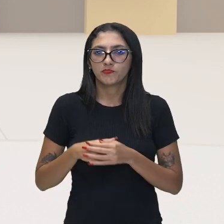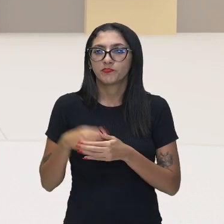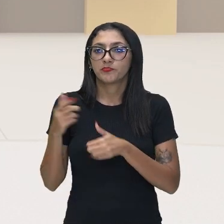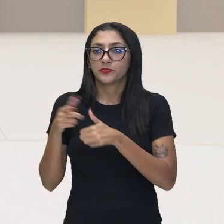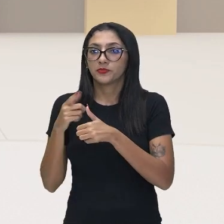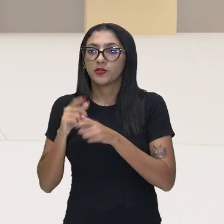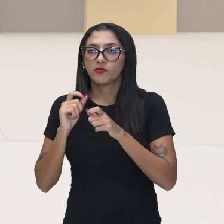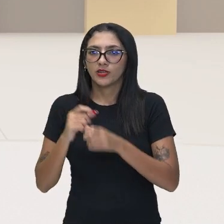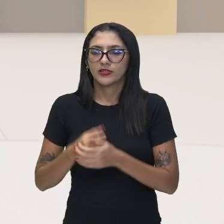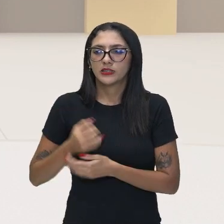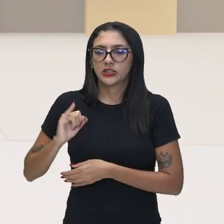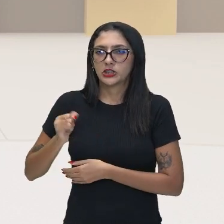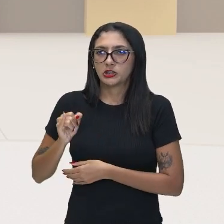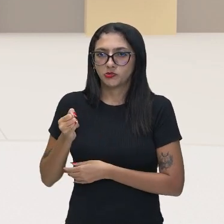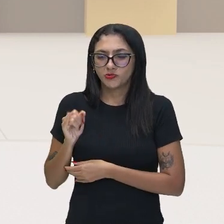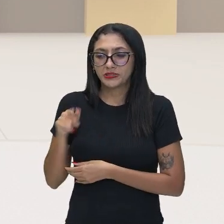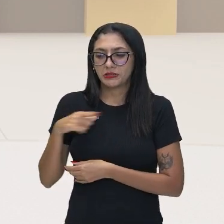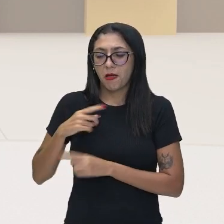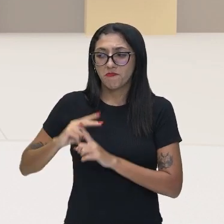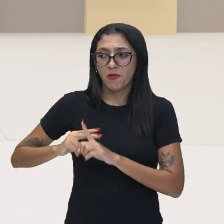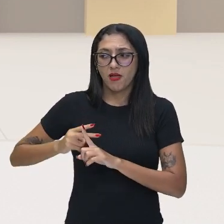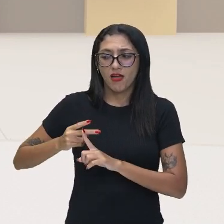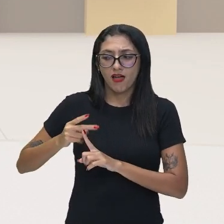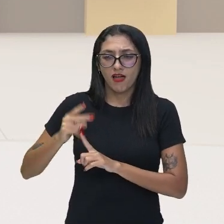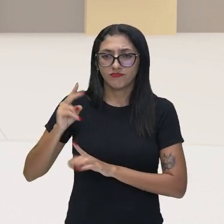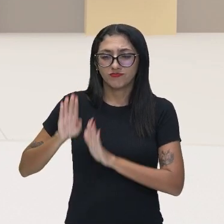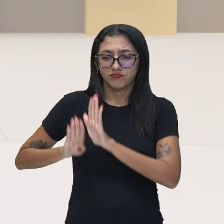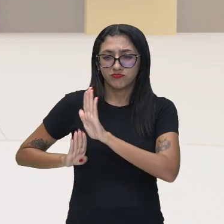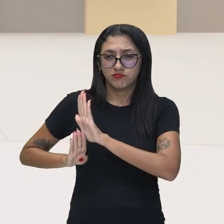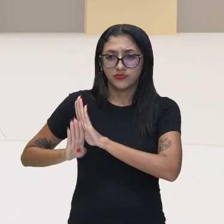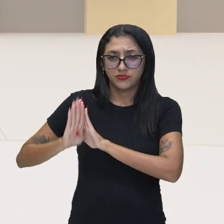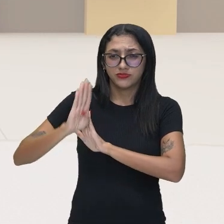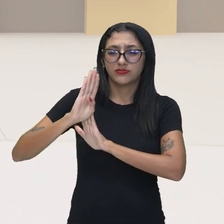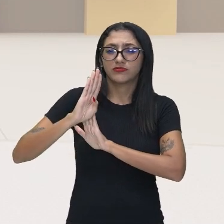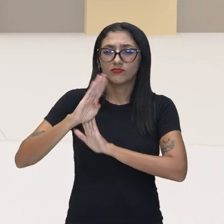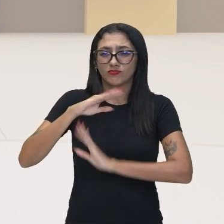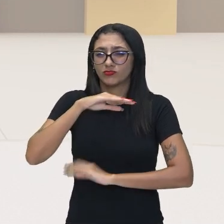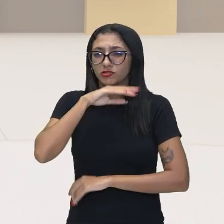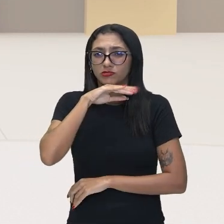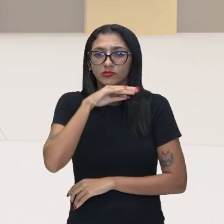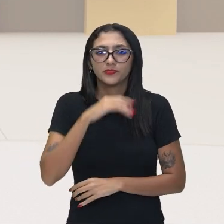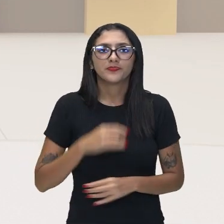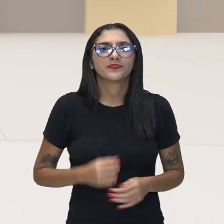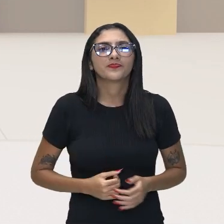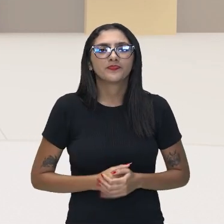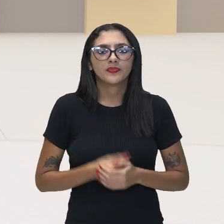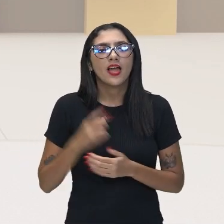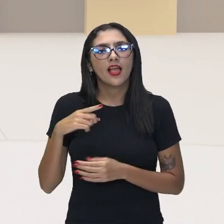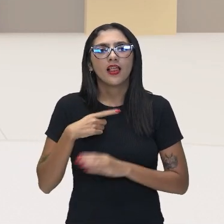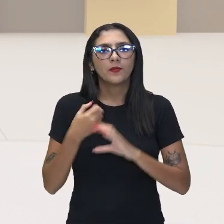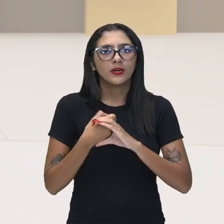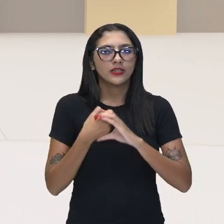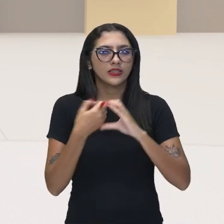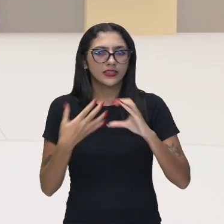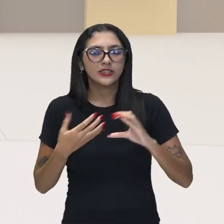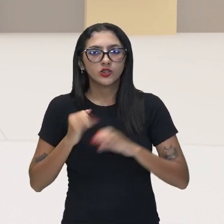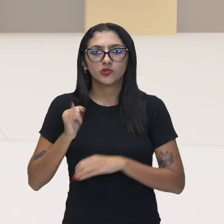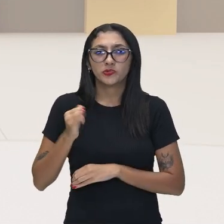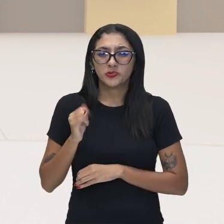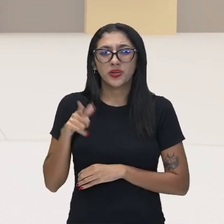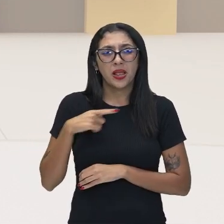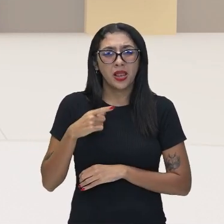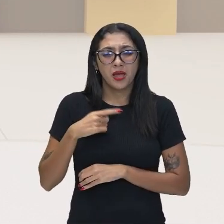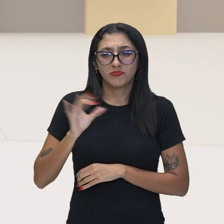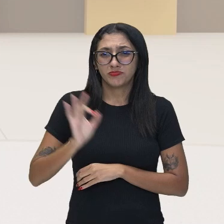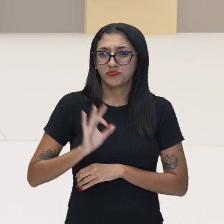os juros elevados. Tem como característica esse empréstimo pessoal os juros